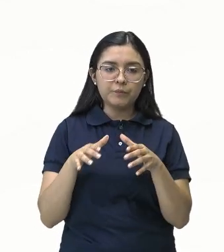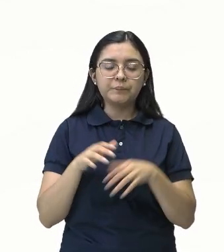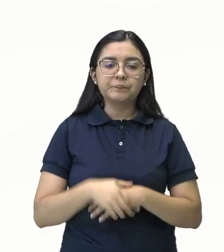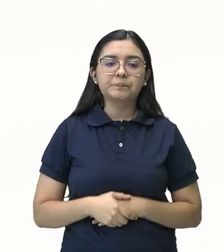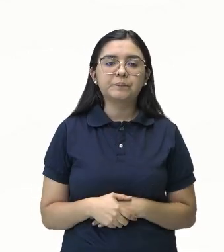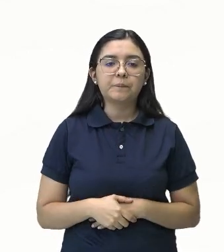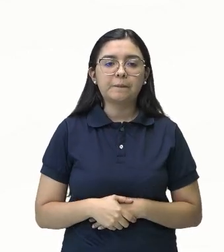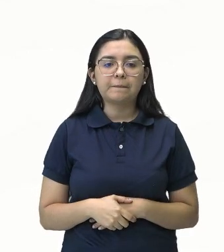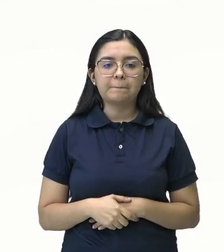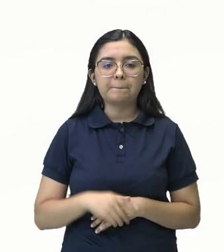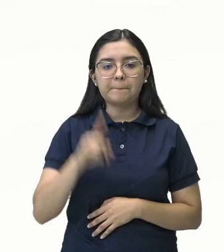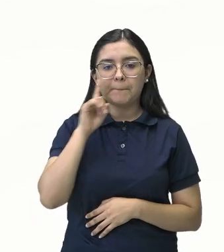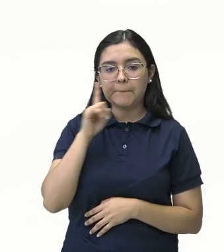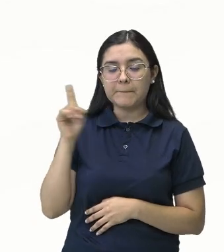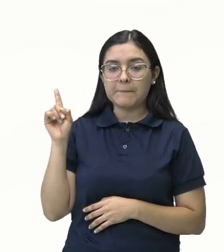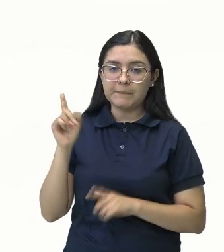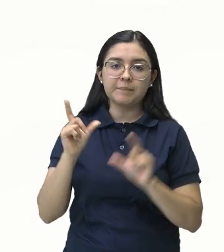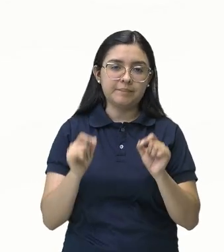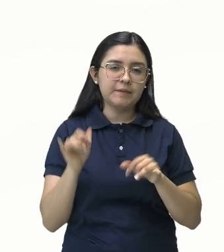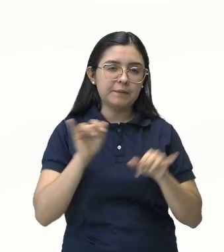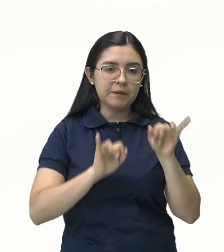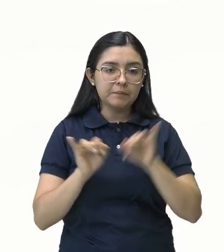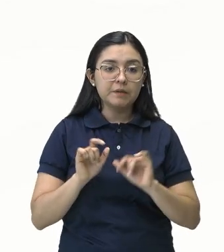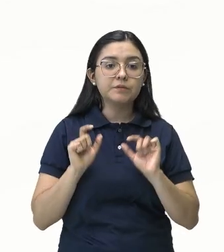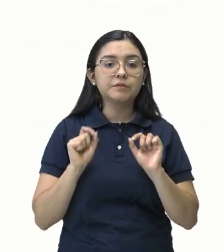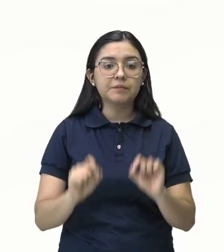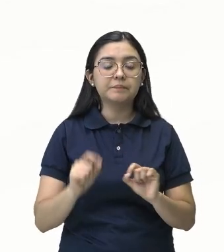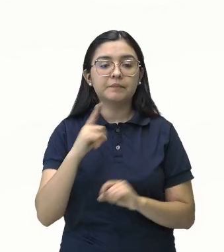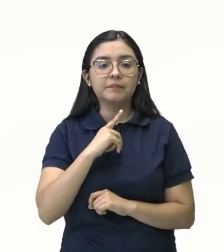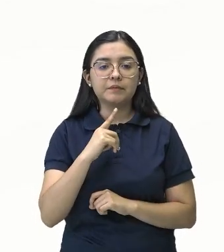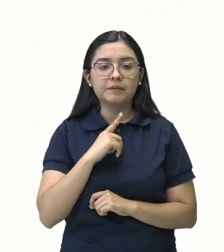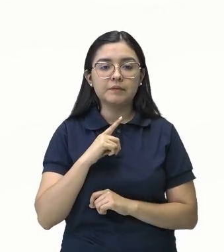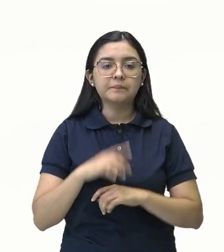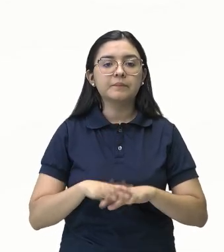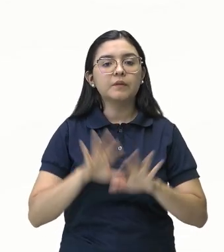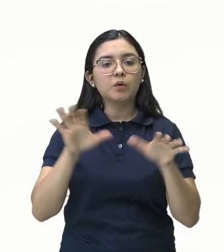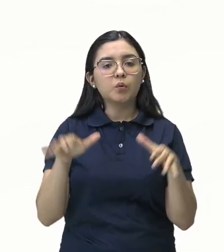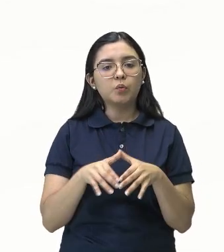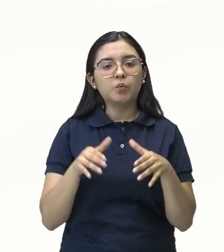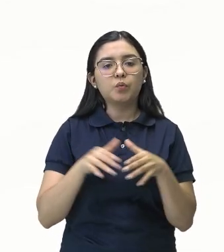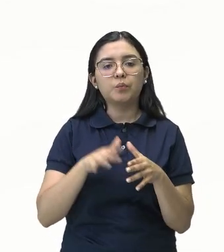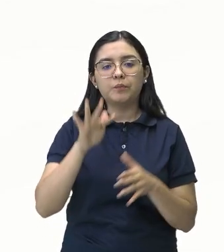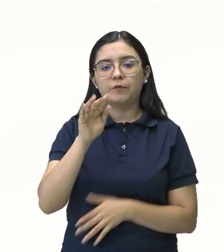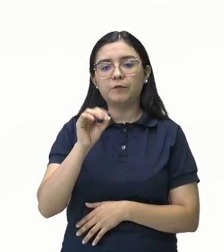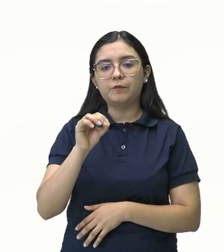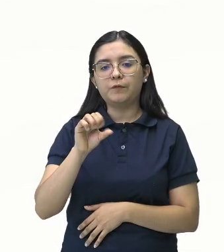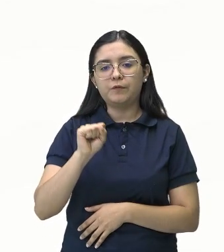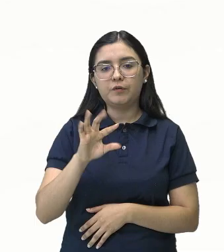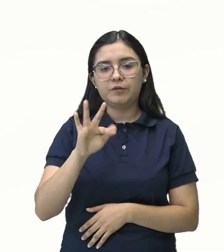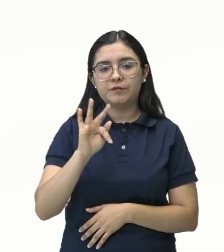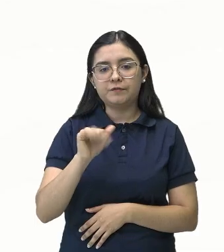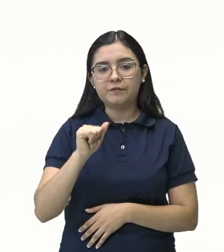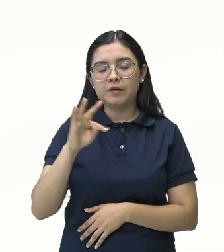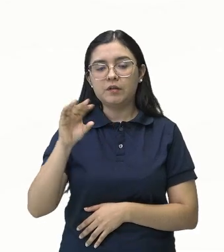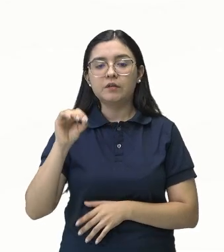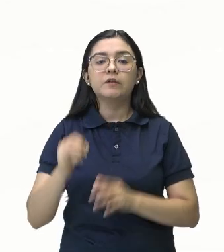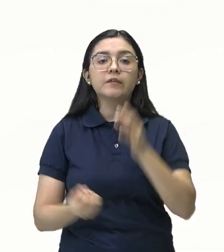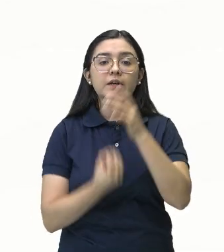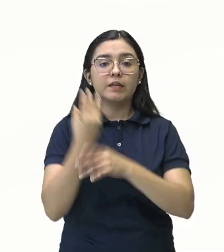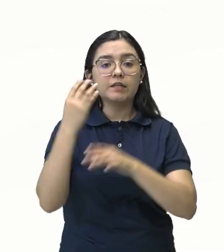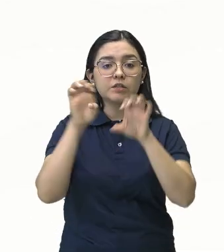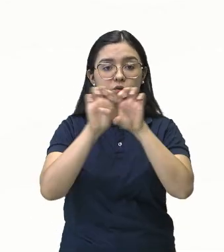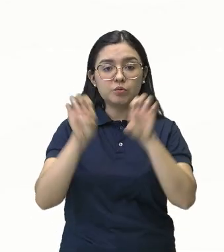fosfato, quimicamente falando, aí nós temos grupos que vão se unir formando essa estrutura maior, né,